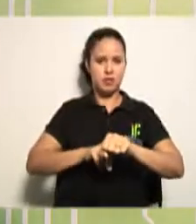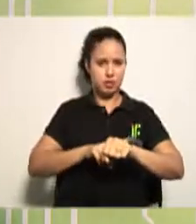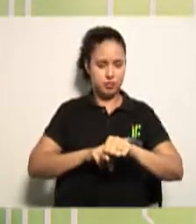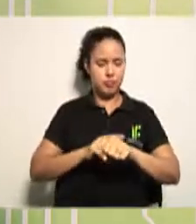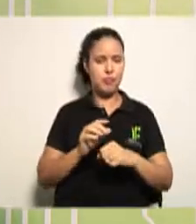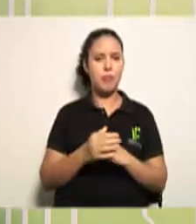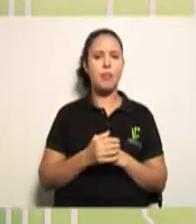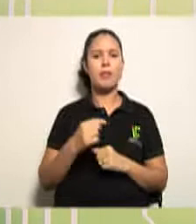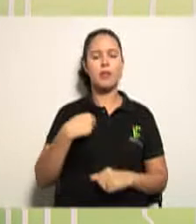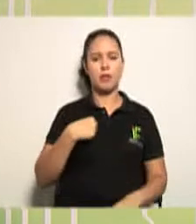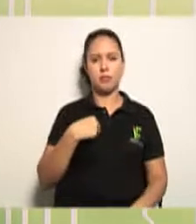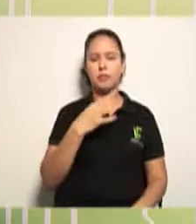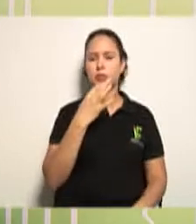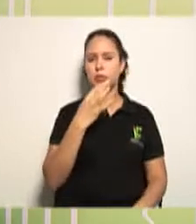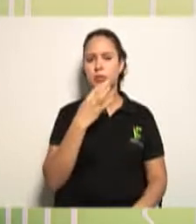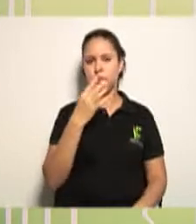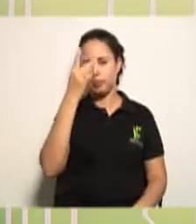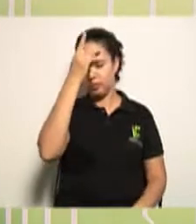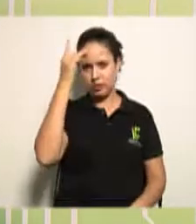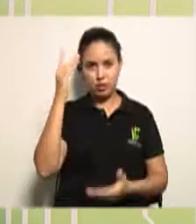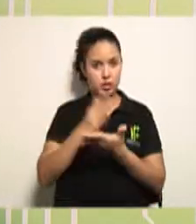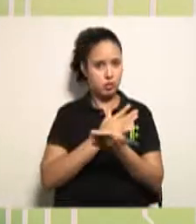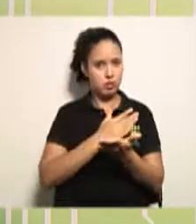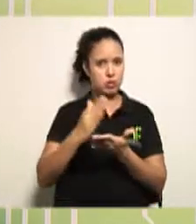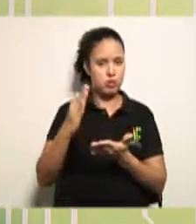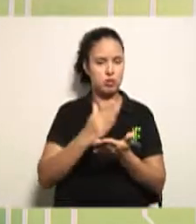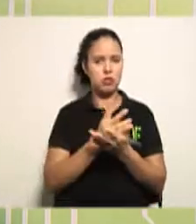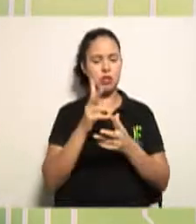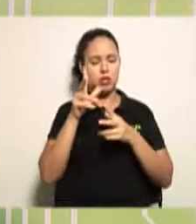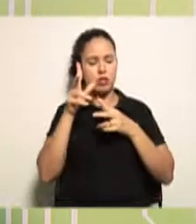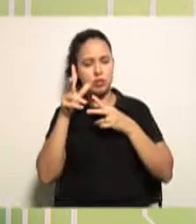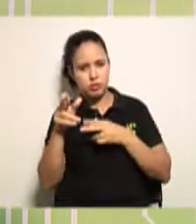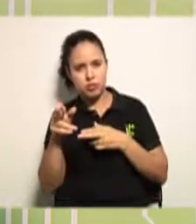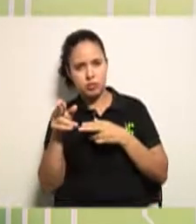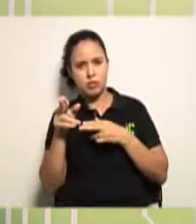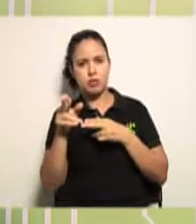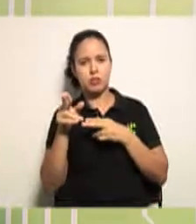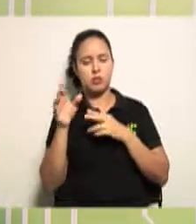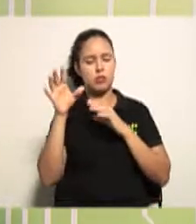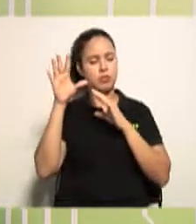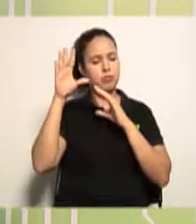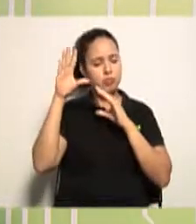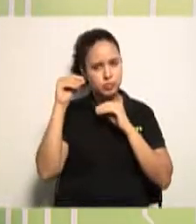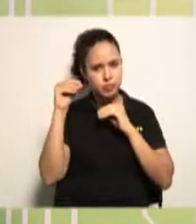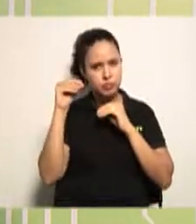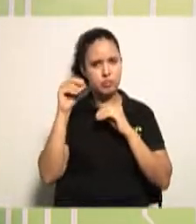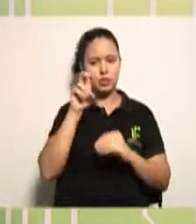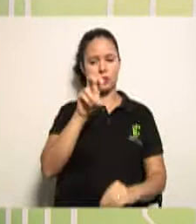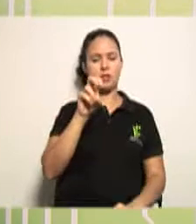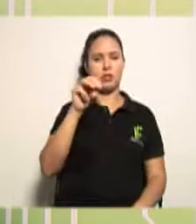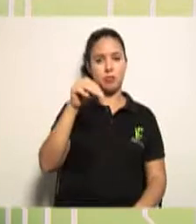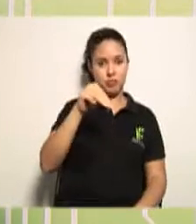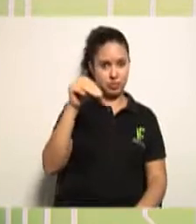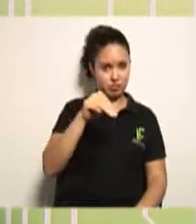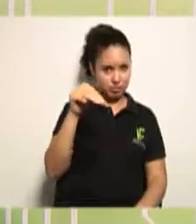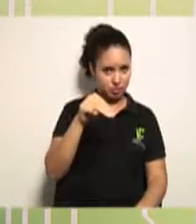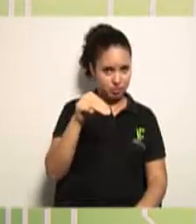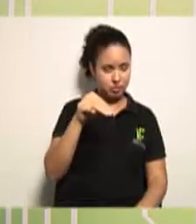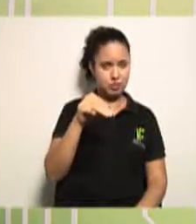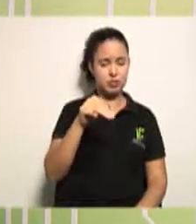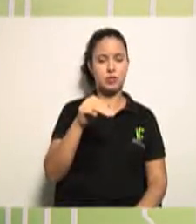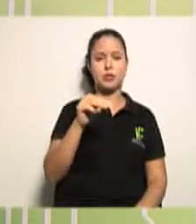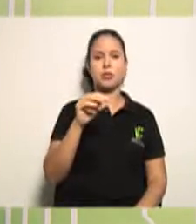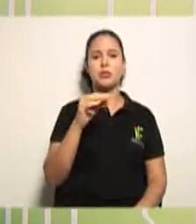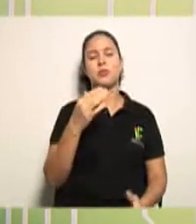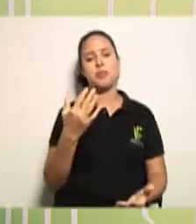algumas pessoas que deixam um soneca lá, põem uma margem, põem o despertador um pouquinho antes do horário que tem para deixar um soneca. Outros